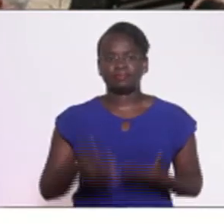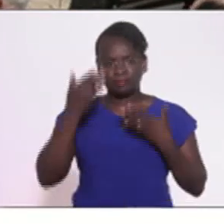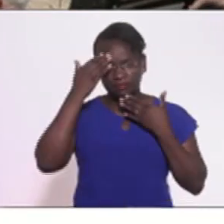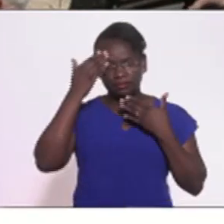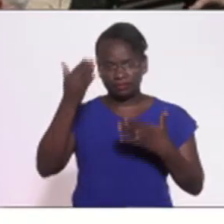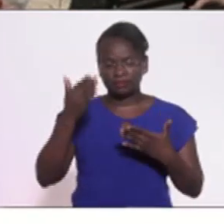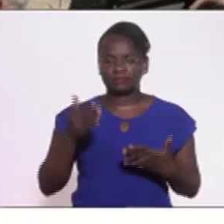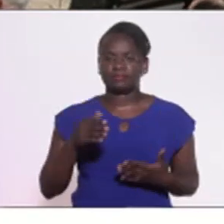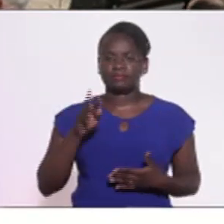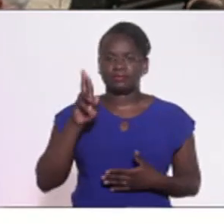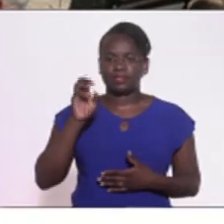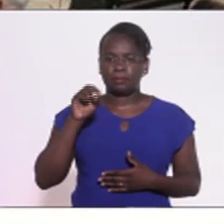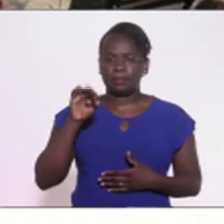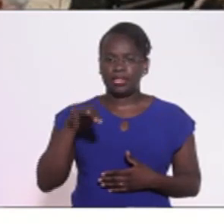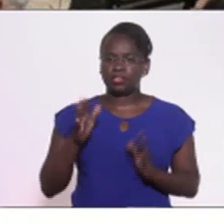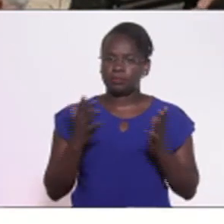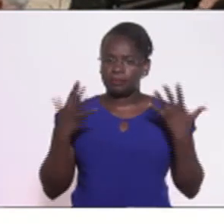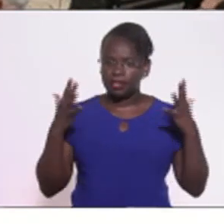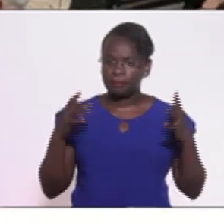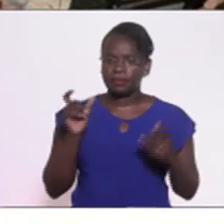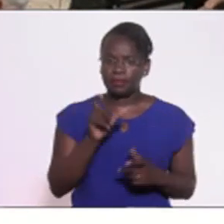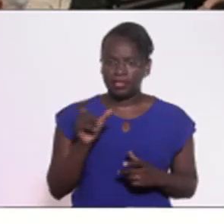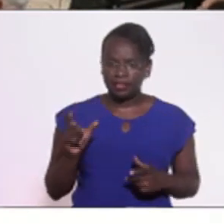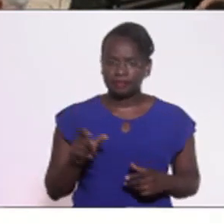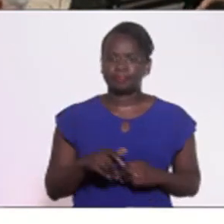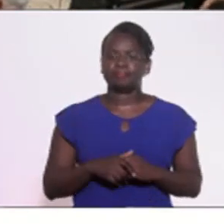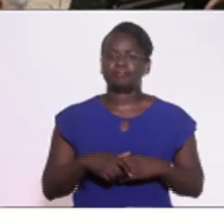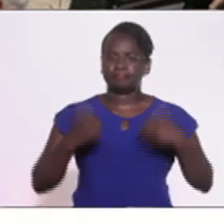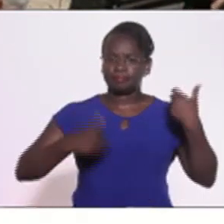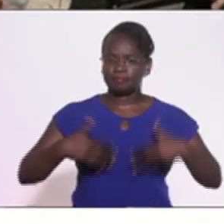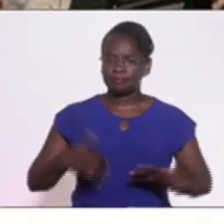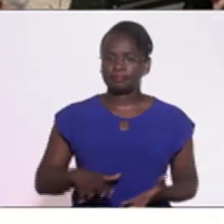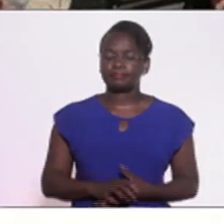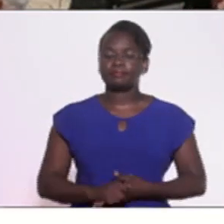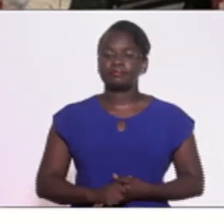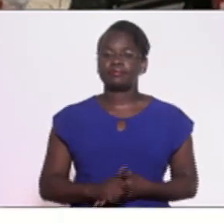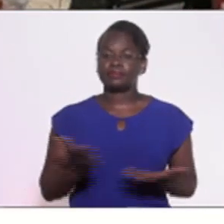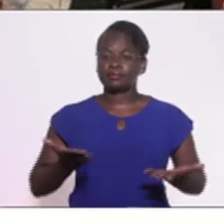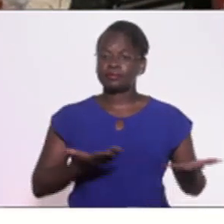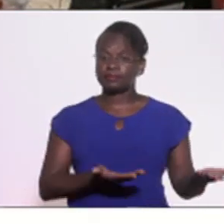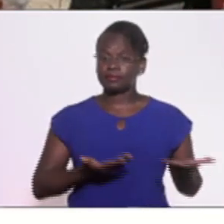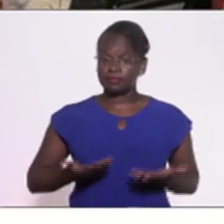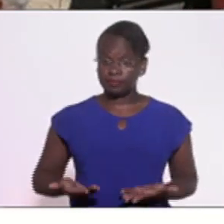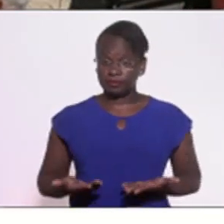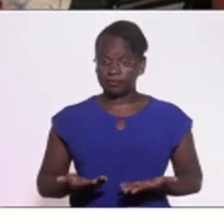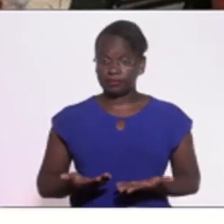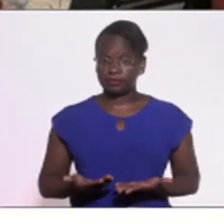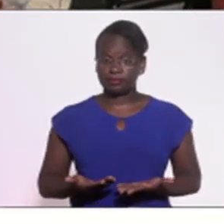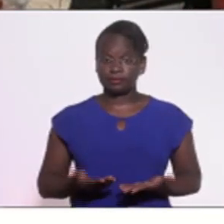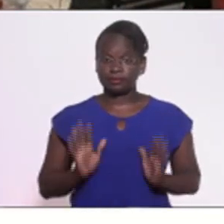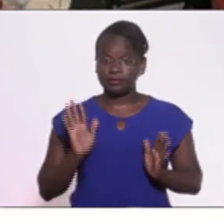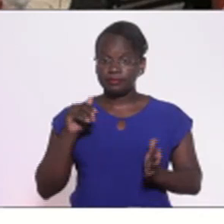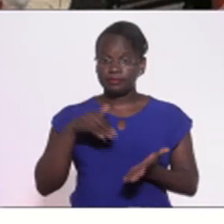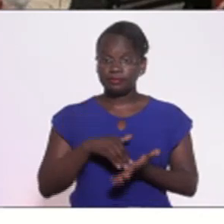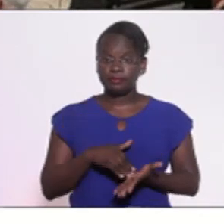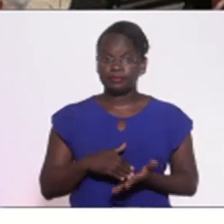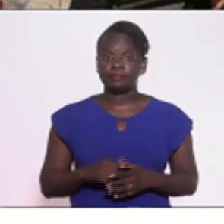Obrigado, senhor Roberto, parabéns pelas palavras. Gostaria agora de convidar para